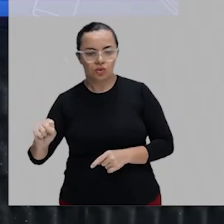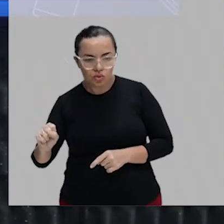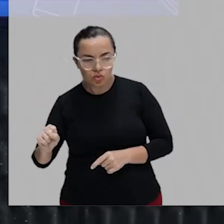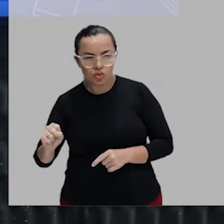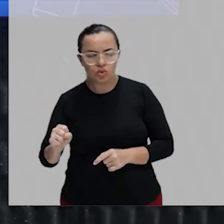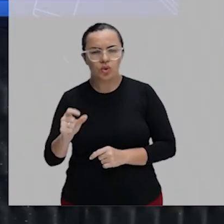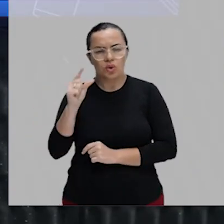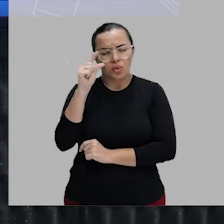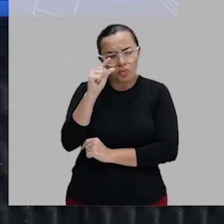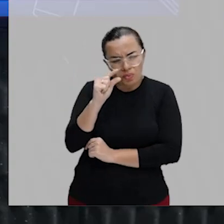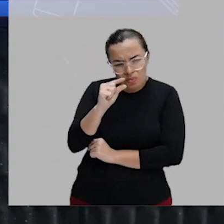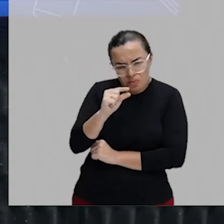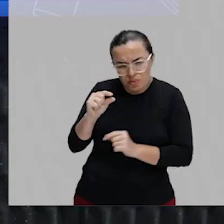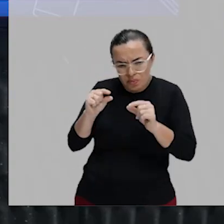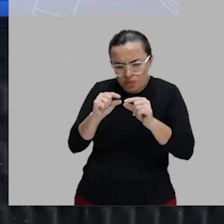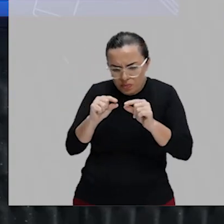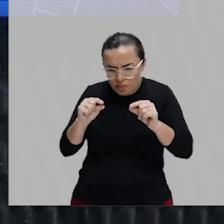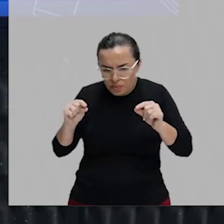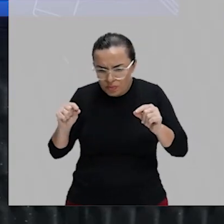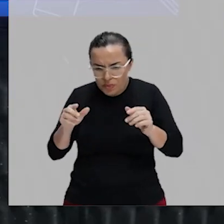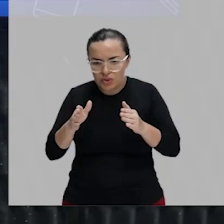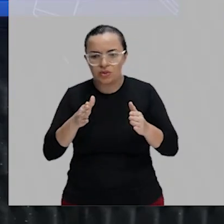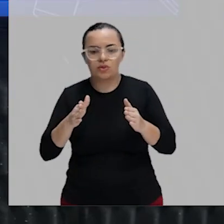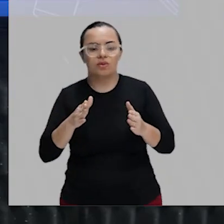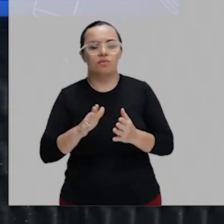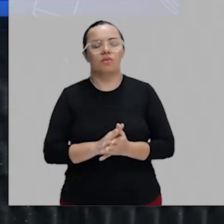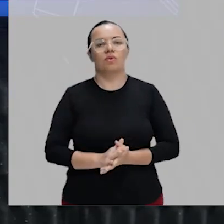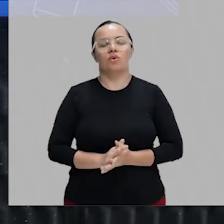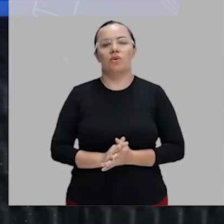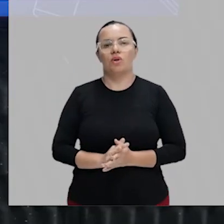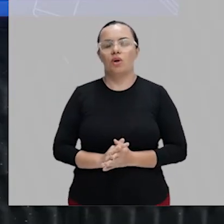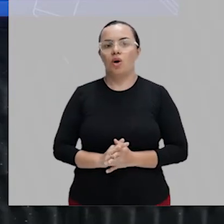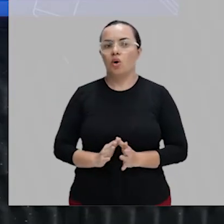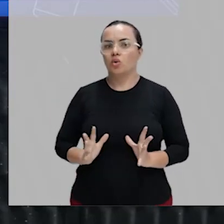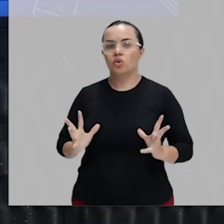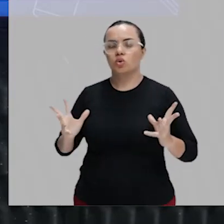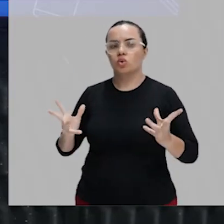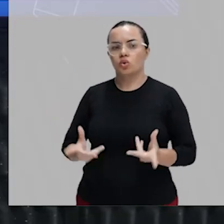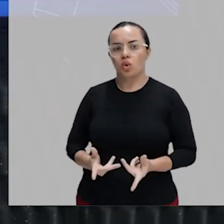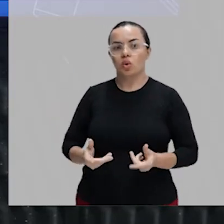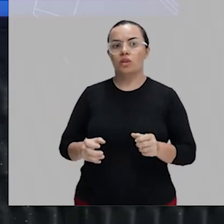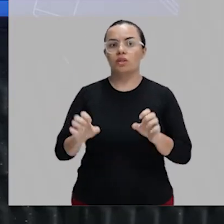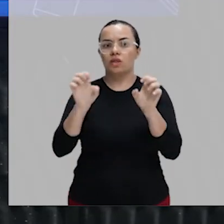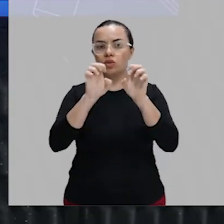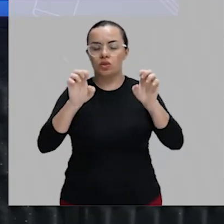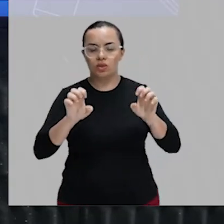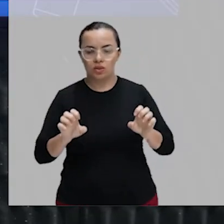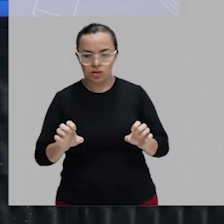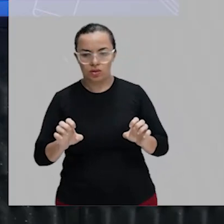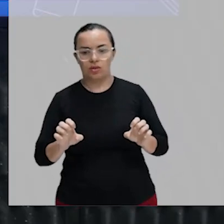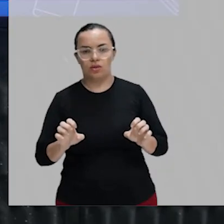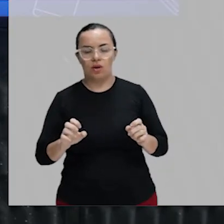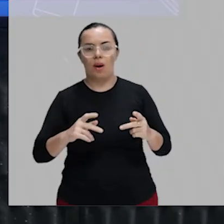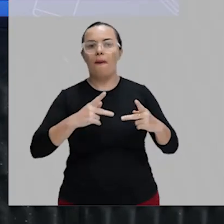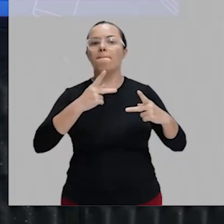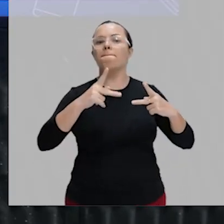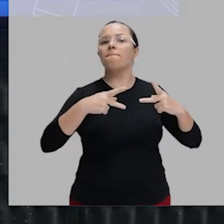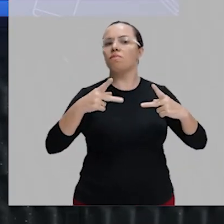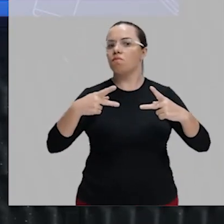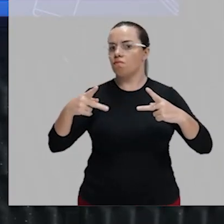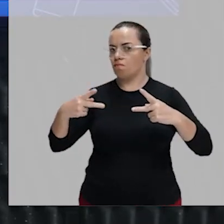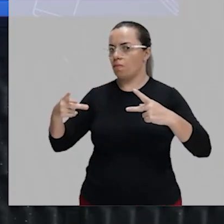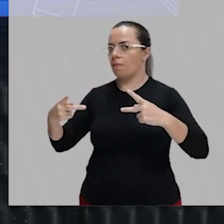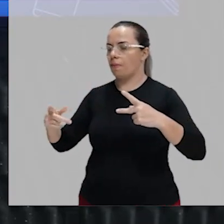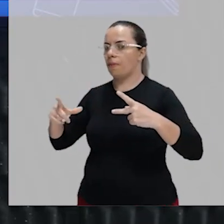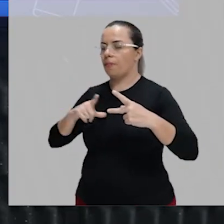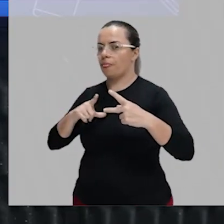microfilamentos e filamentos intermediários. Todas essas estruturas são formadas por proteínas,